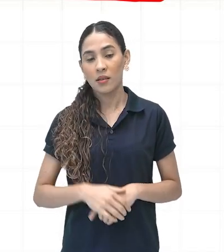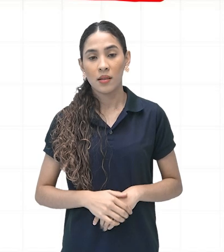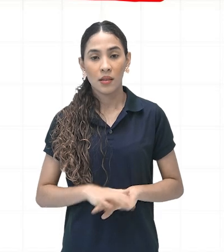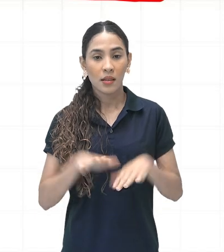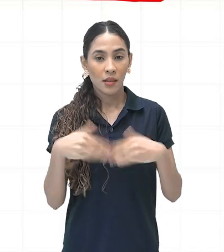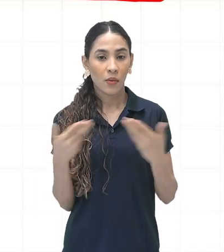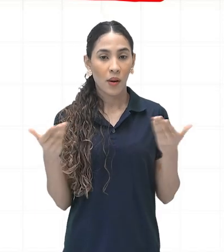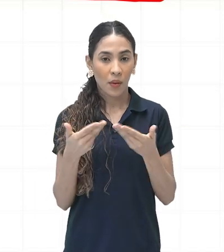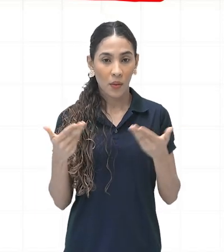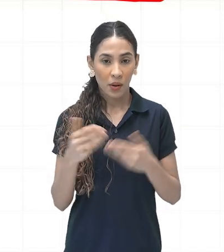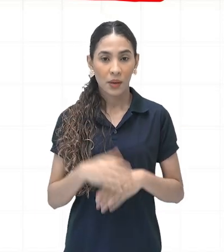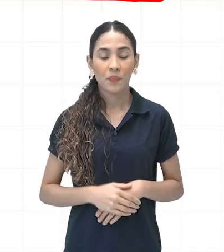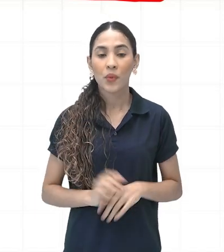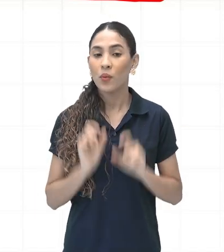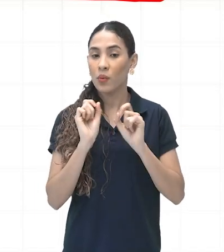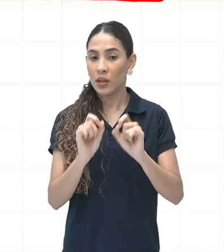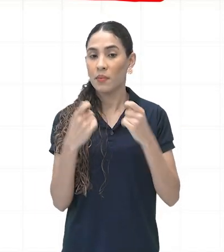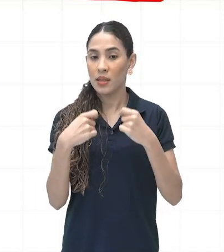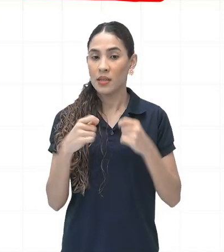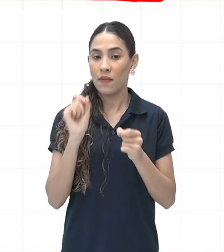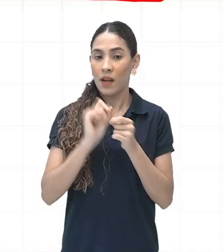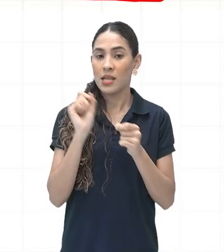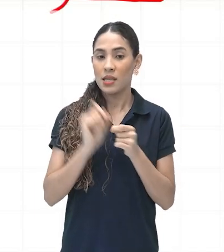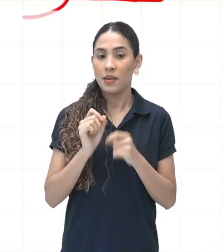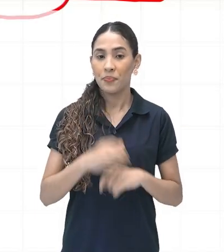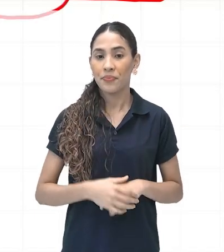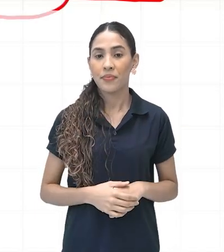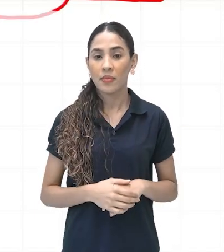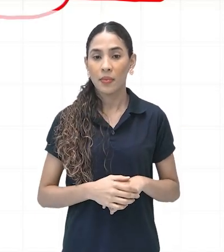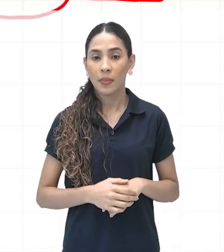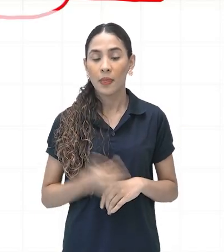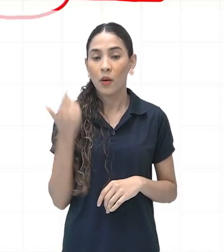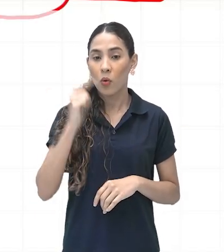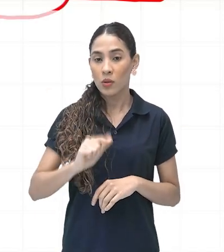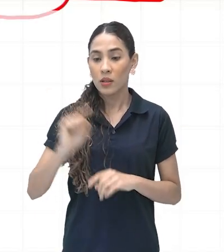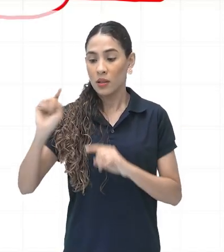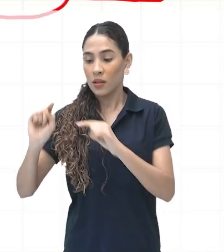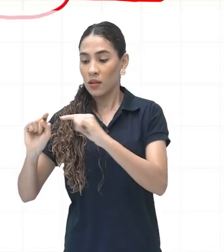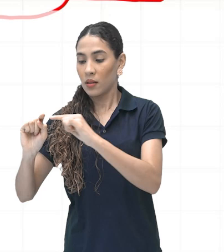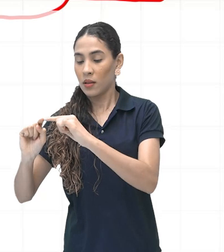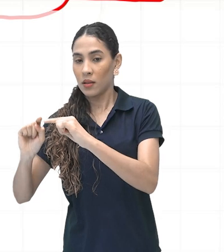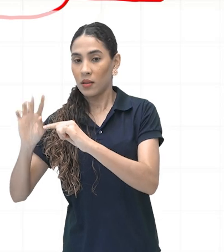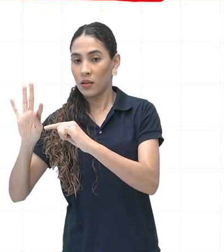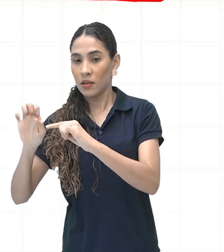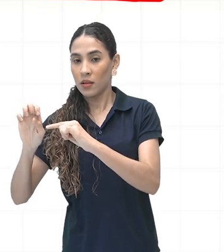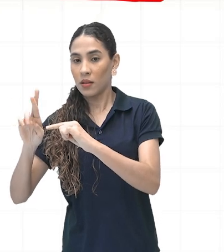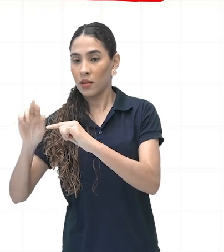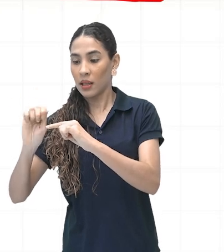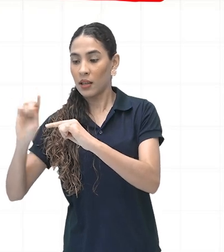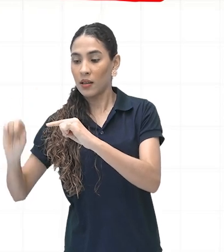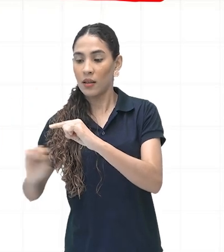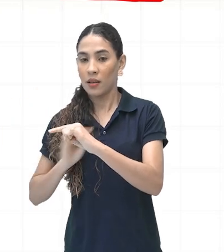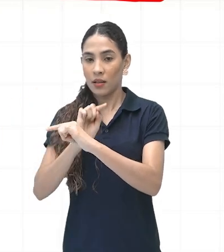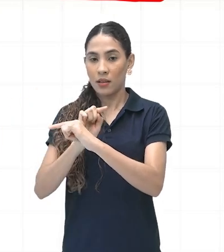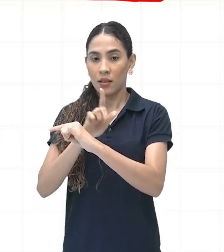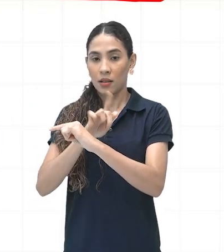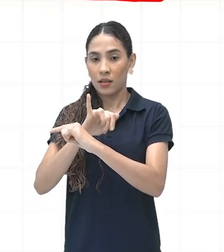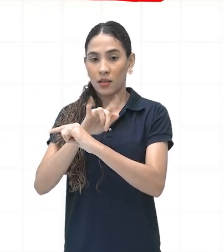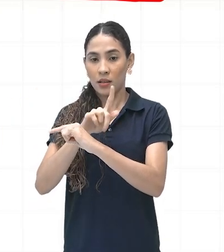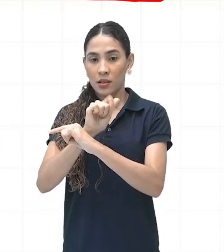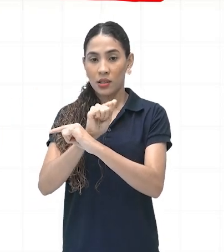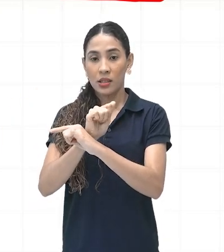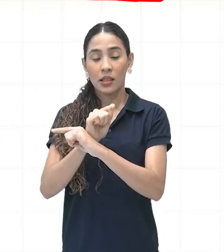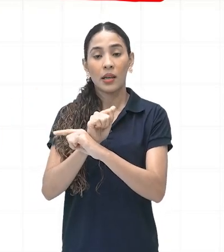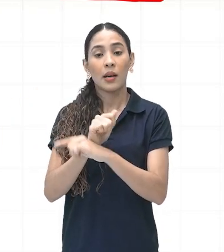E agora, então, o que que a gente tem que fazer? Para vir de terabyte para gigabyte, né, a